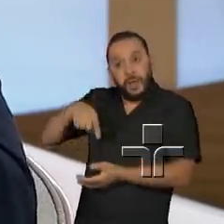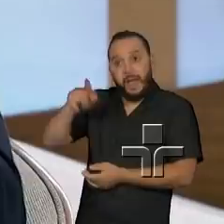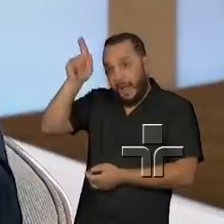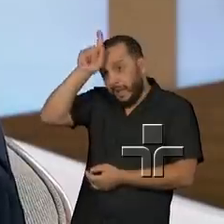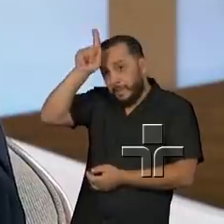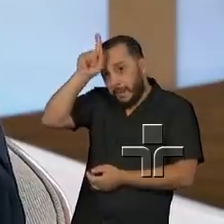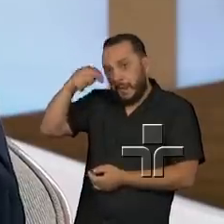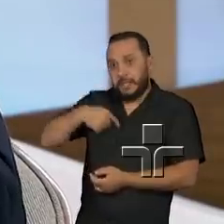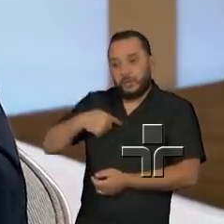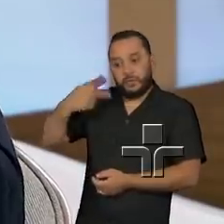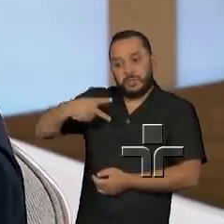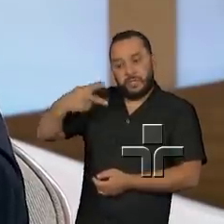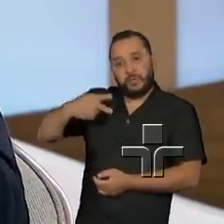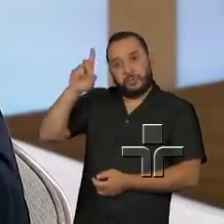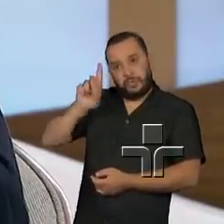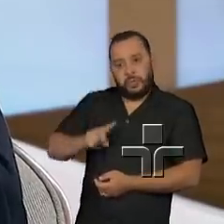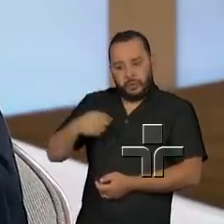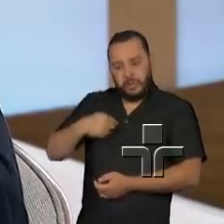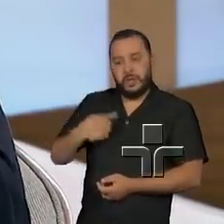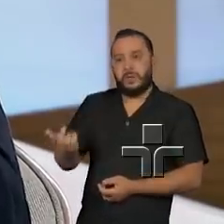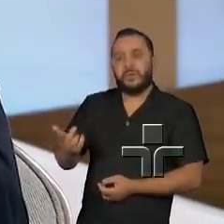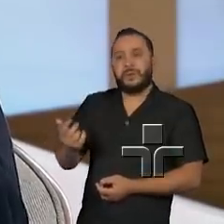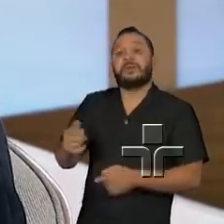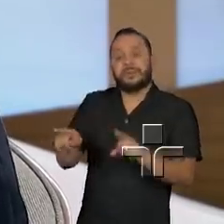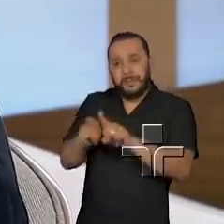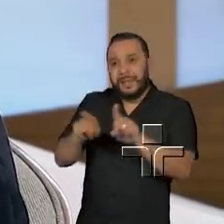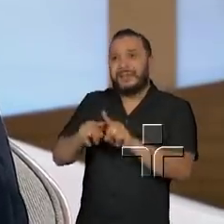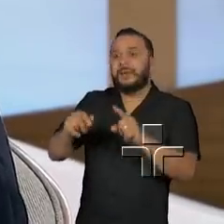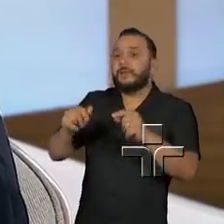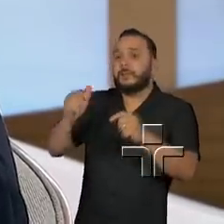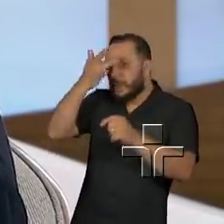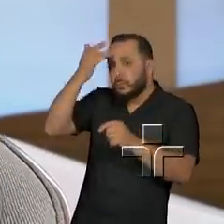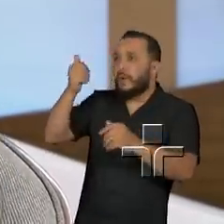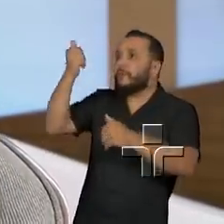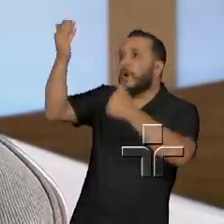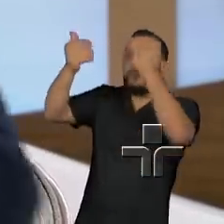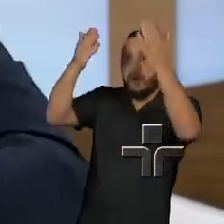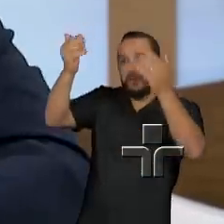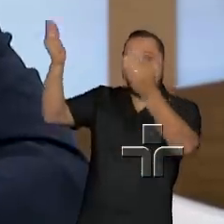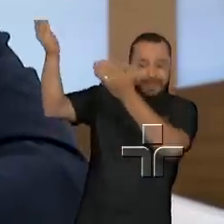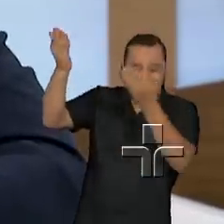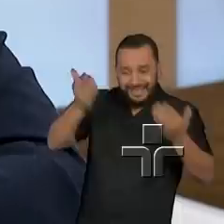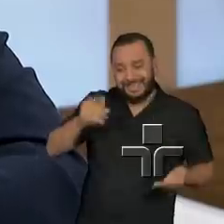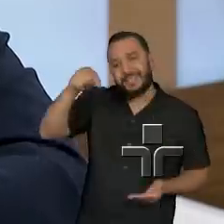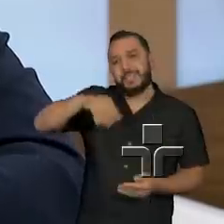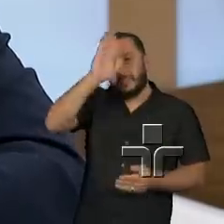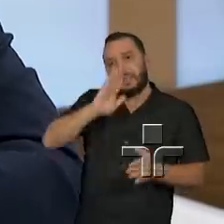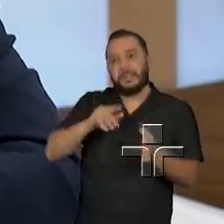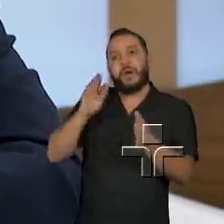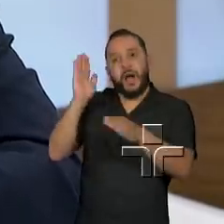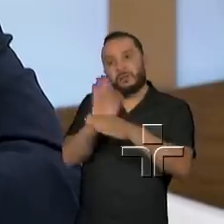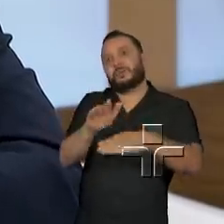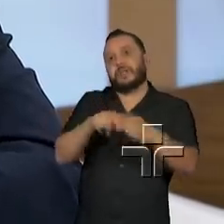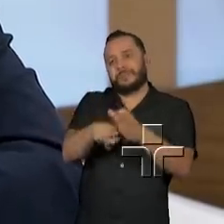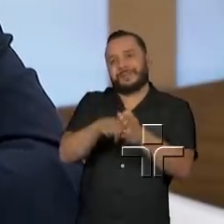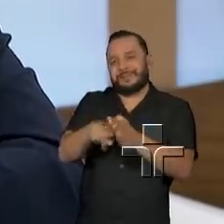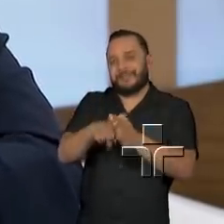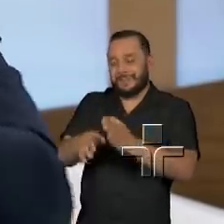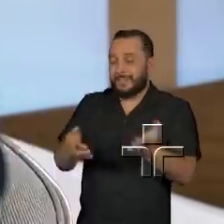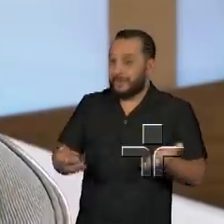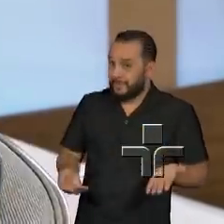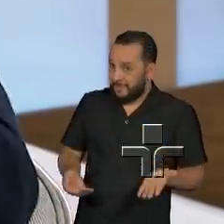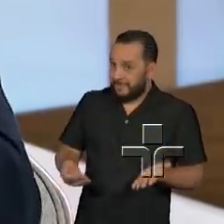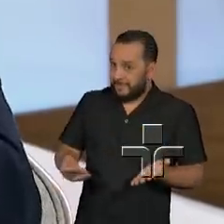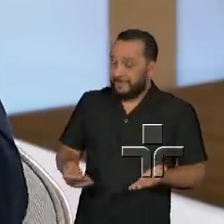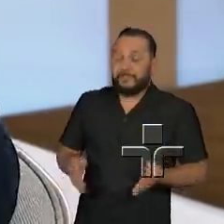em vez de exportar cérebros. O problema é que fazer esse discurso agora é que nem você dizer, olha, a gente precisa